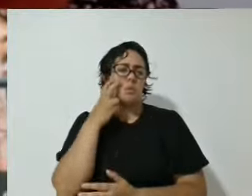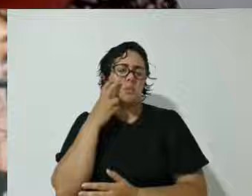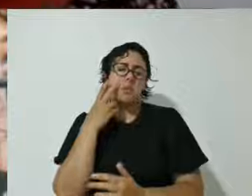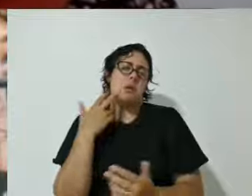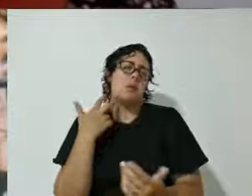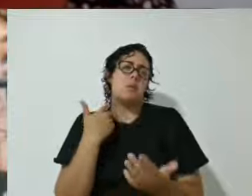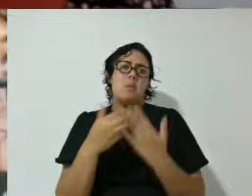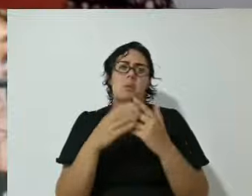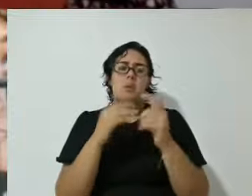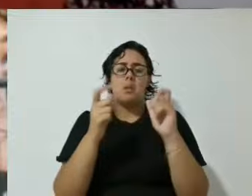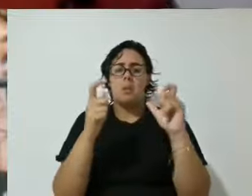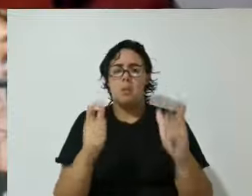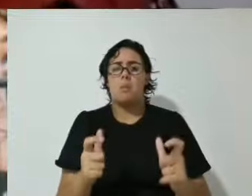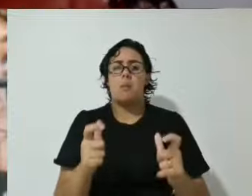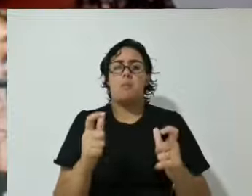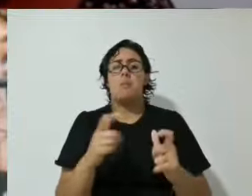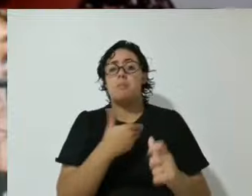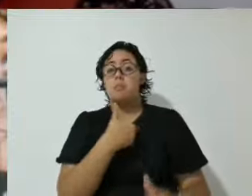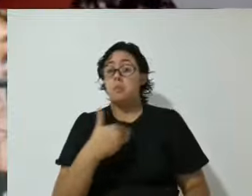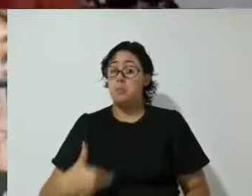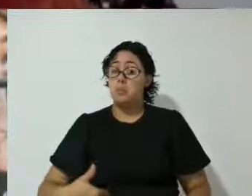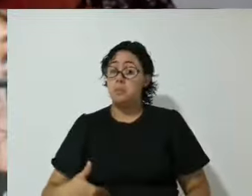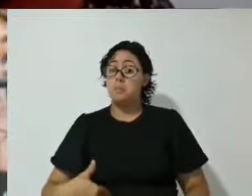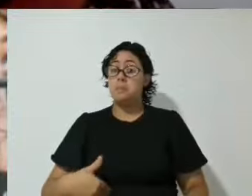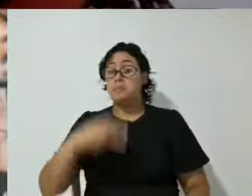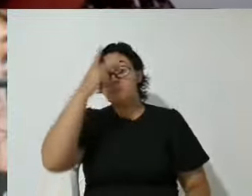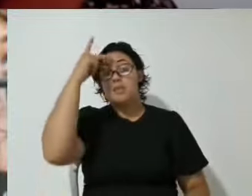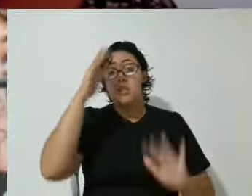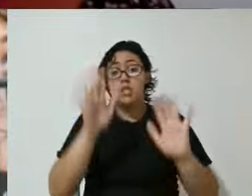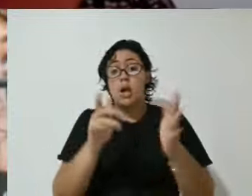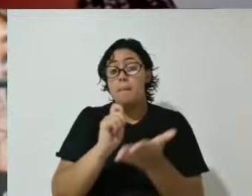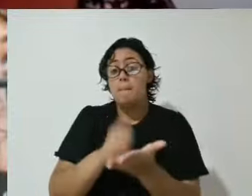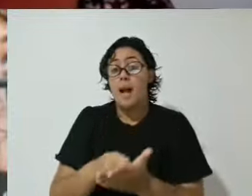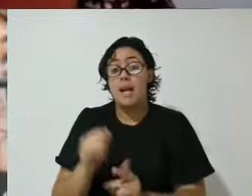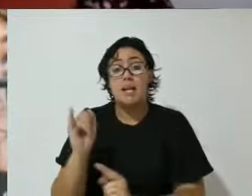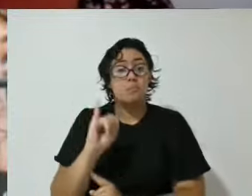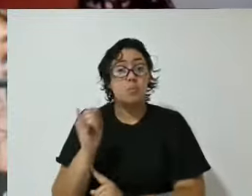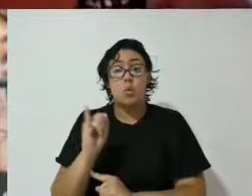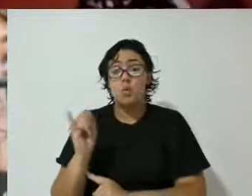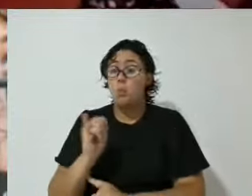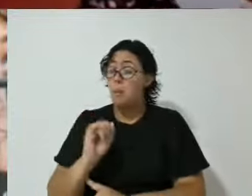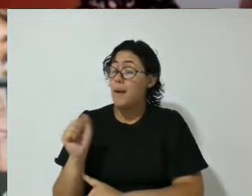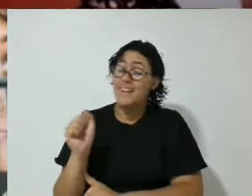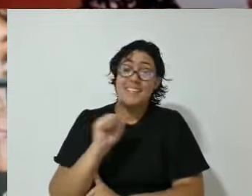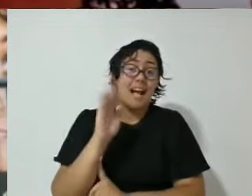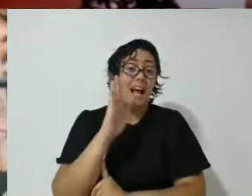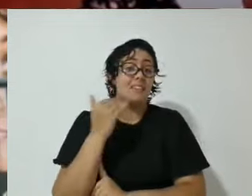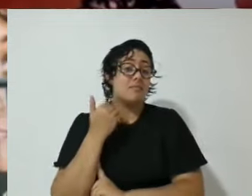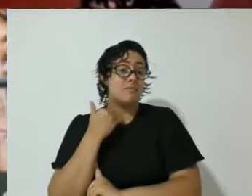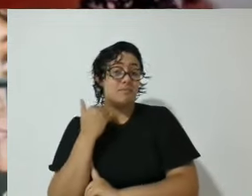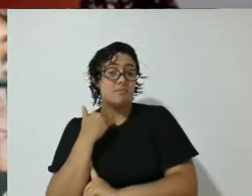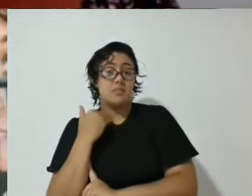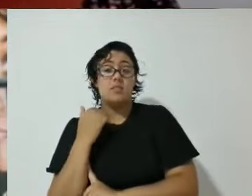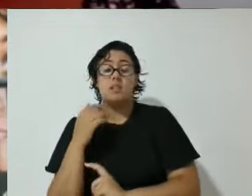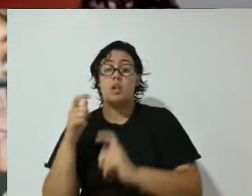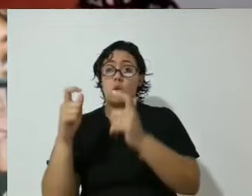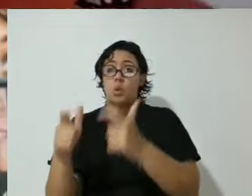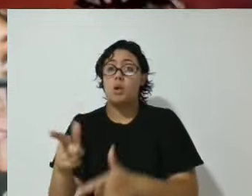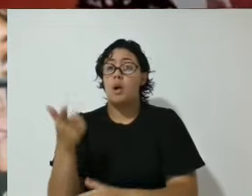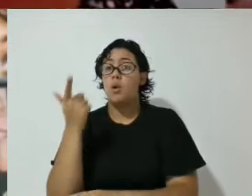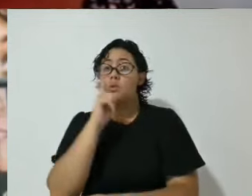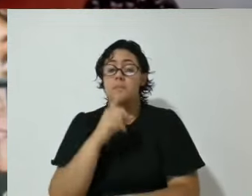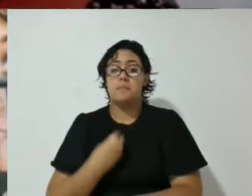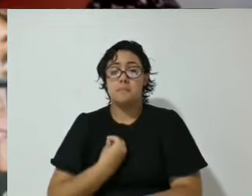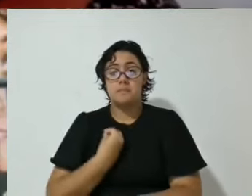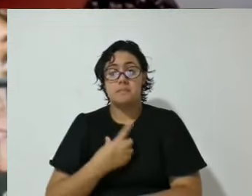você pontuou muito bem, as pessoas já pagam e pagam muito, né, para que esses espaços eles estejam lá edificados, tenham